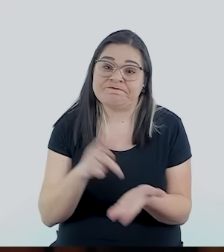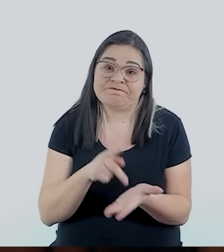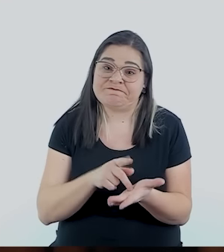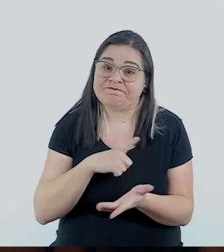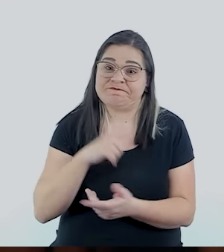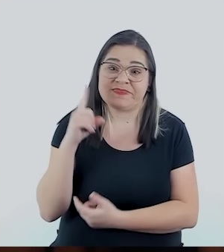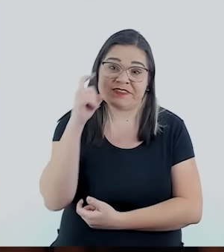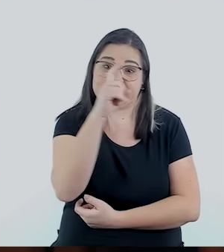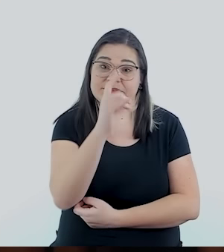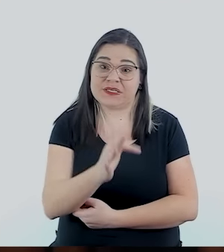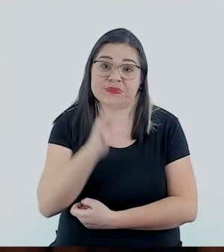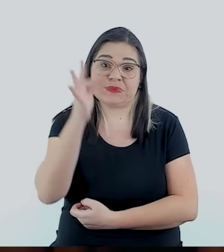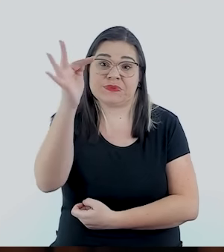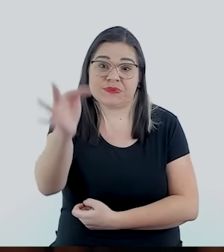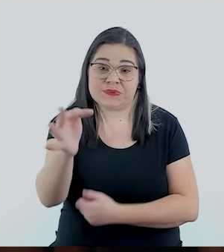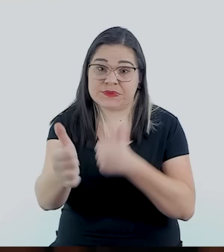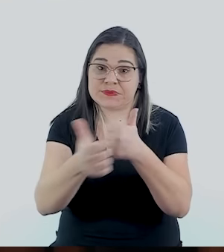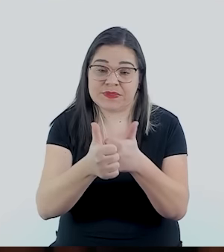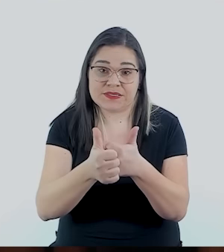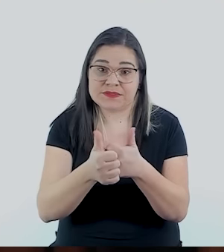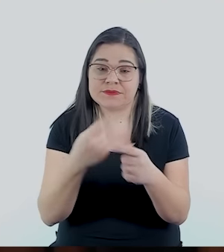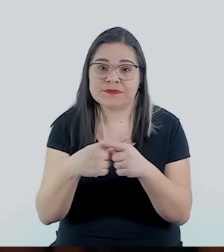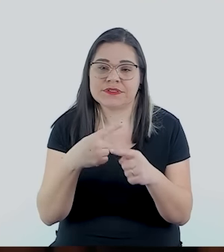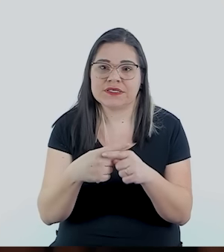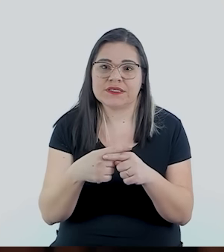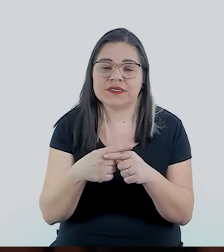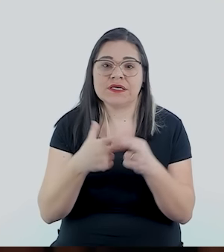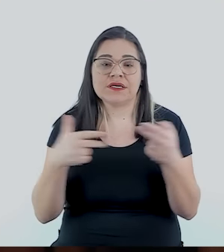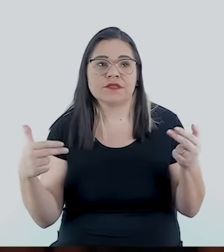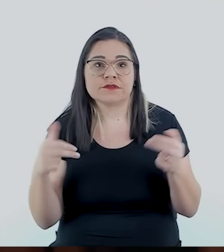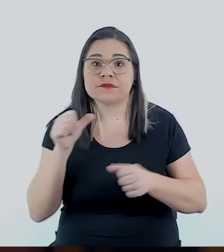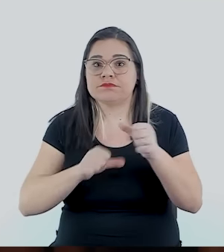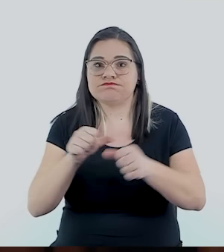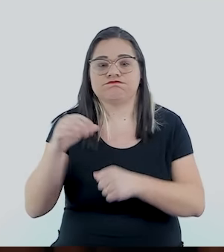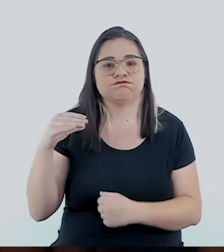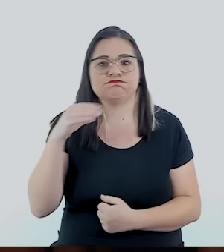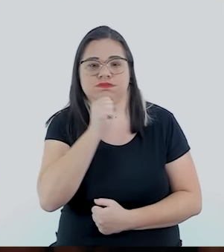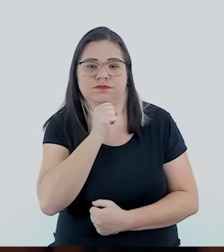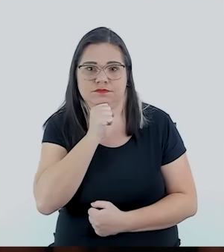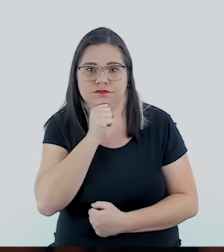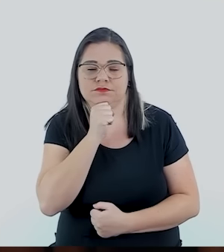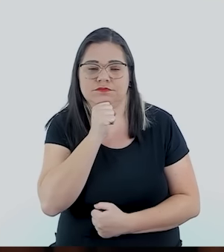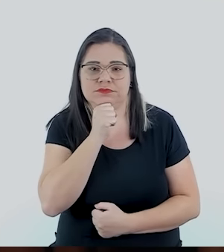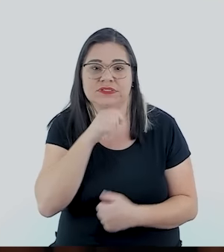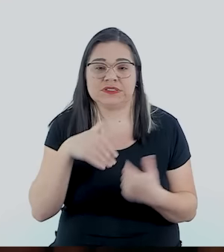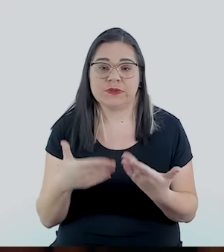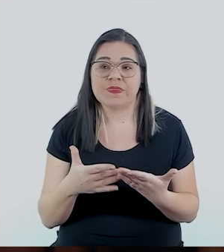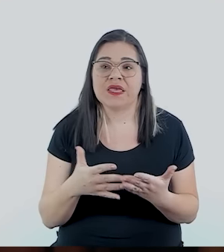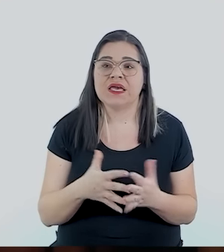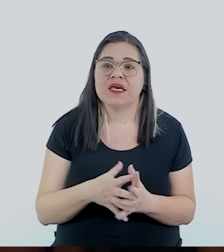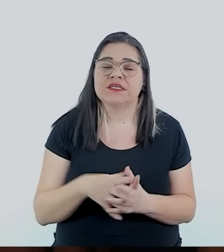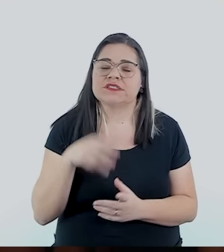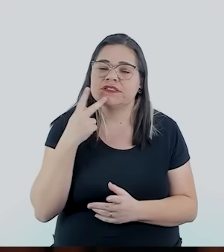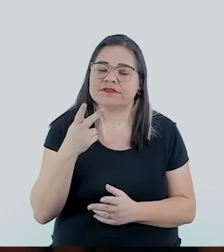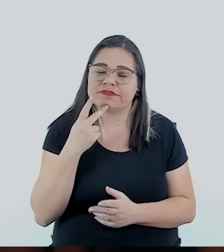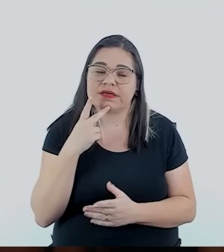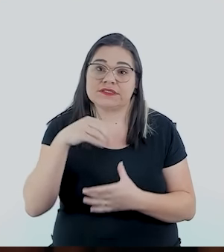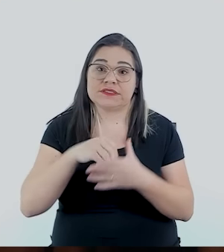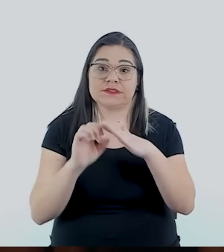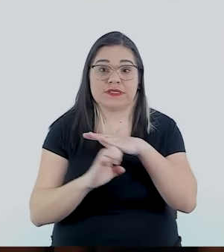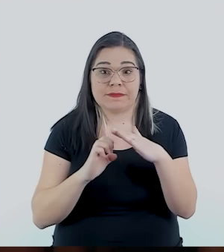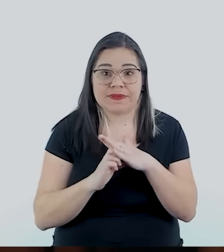vai ter dificuldade no futuro bem próximo porque as coisas vão mudar cada vez mais rápido né então a gente quando fala dentro de uma